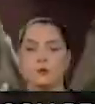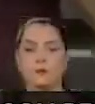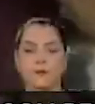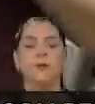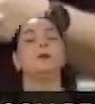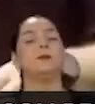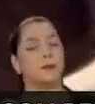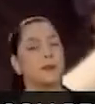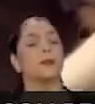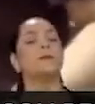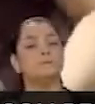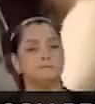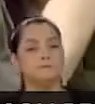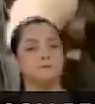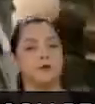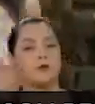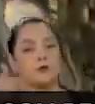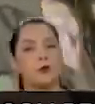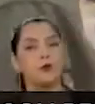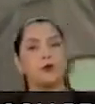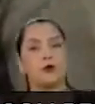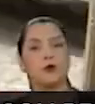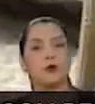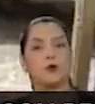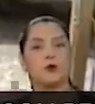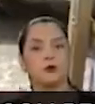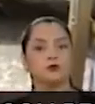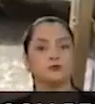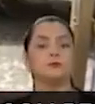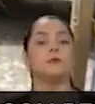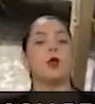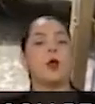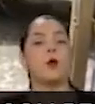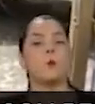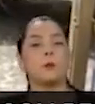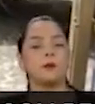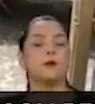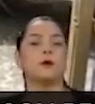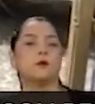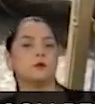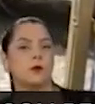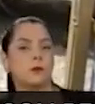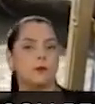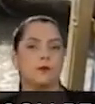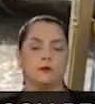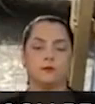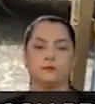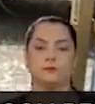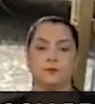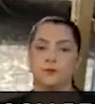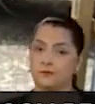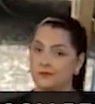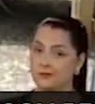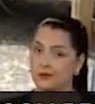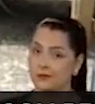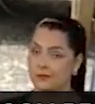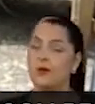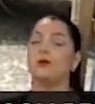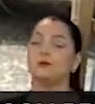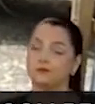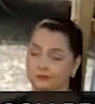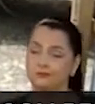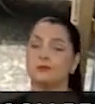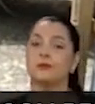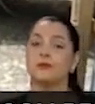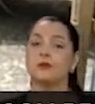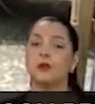da corporação, esteve no litoral norte nesta sexta-feira para acompanhar os trabalhos. Esse trabalho conjunto é um trabalho que